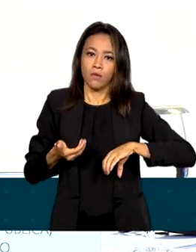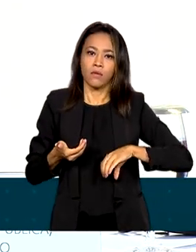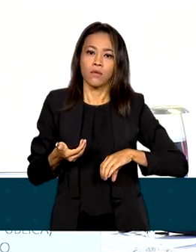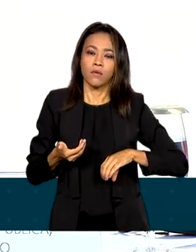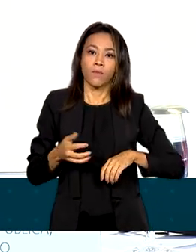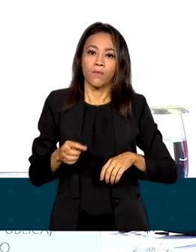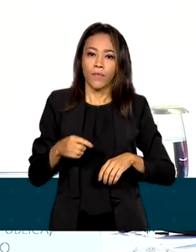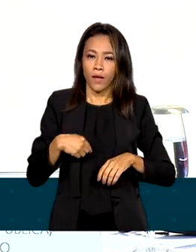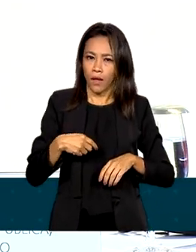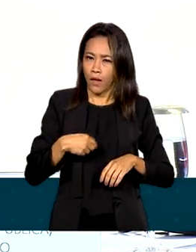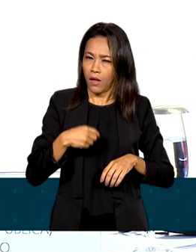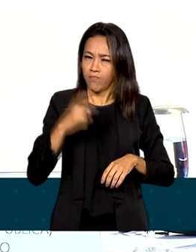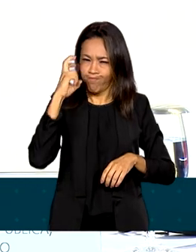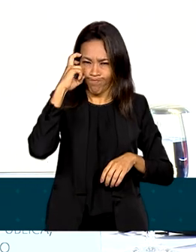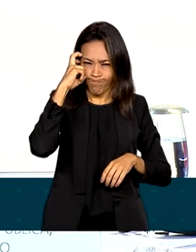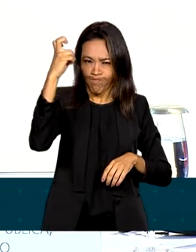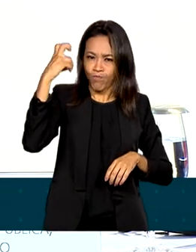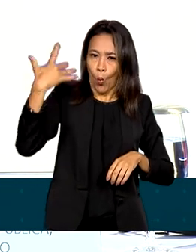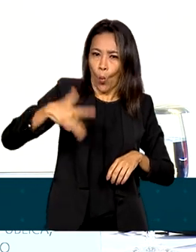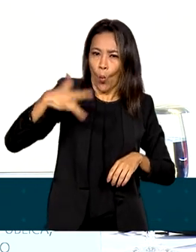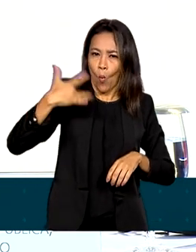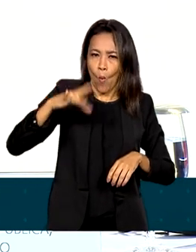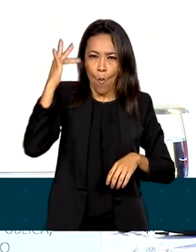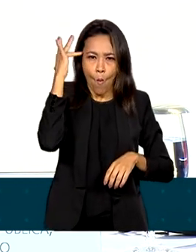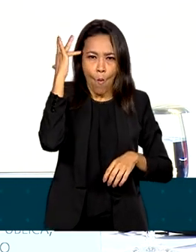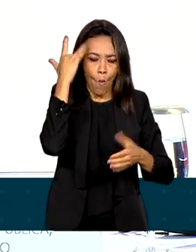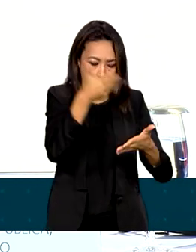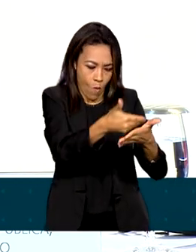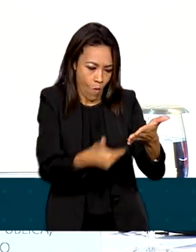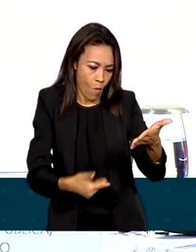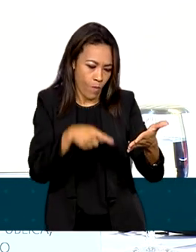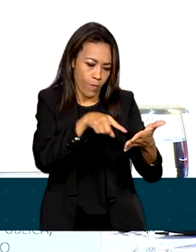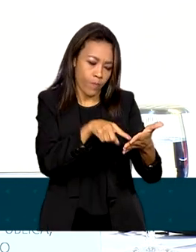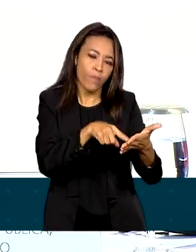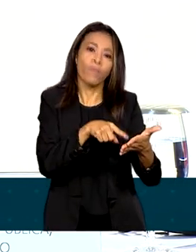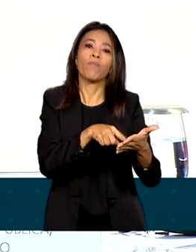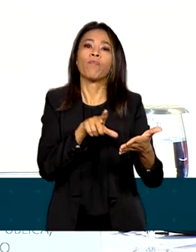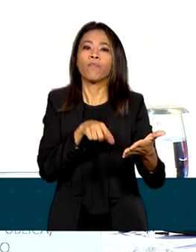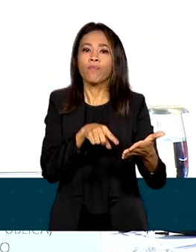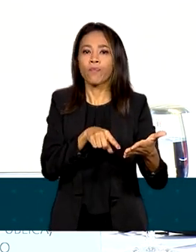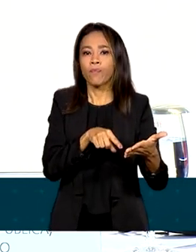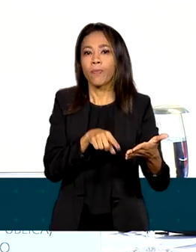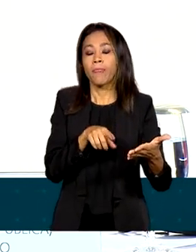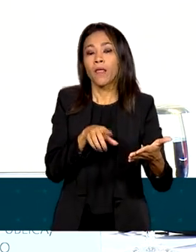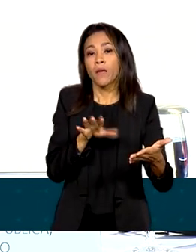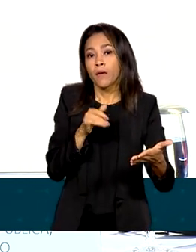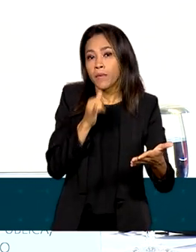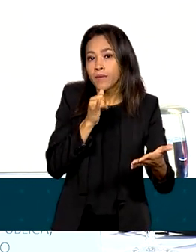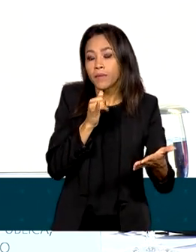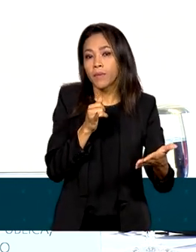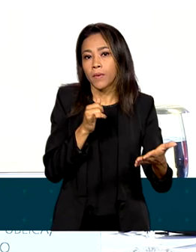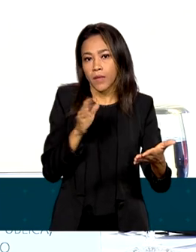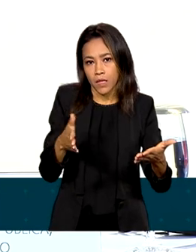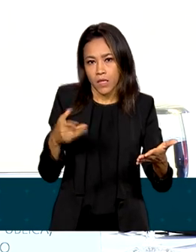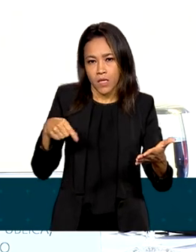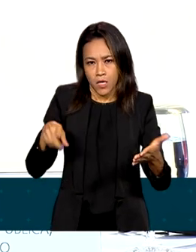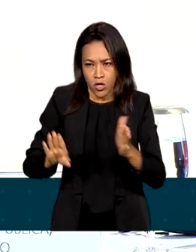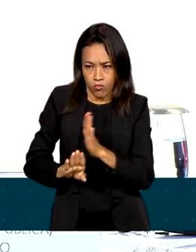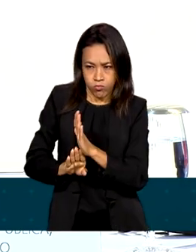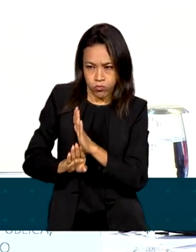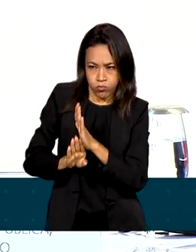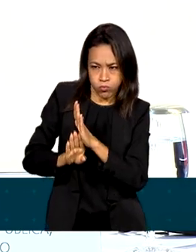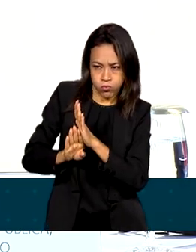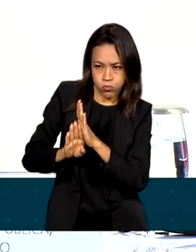é inteligente, porque ela é anticíclica. Quando cresce mais